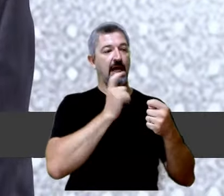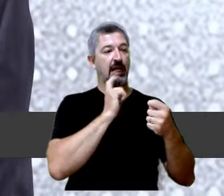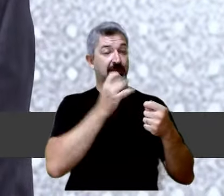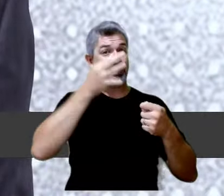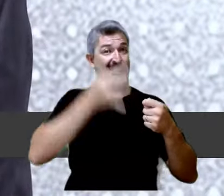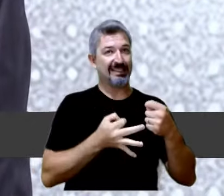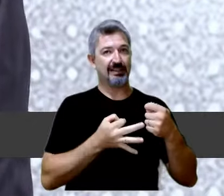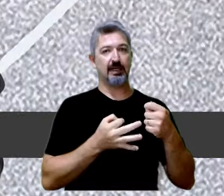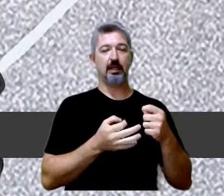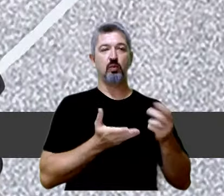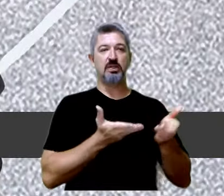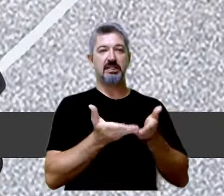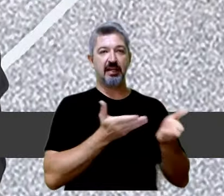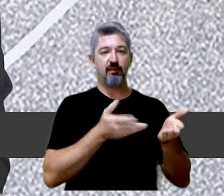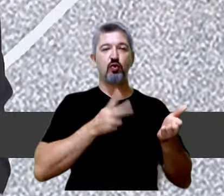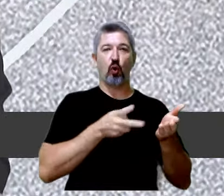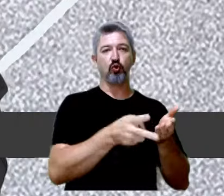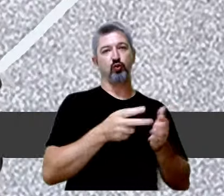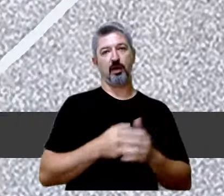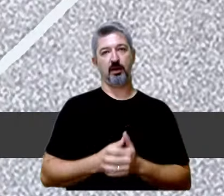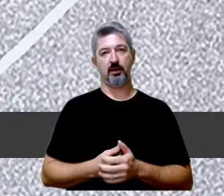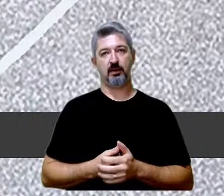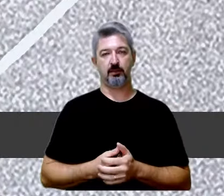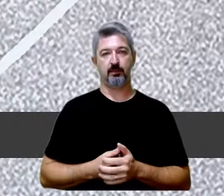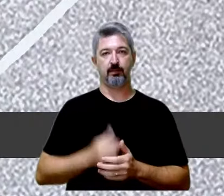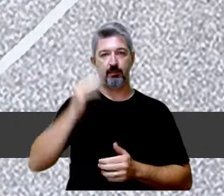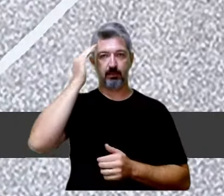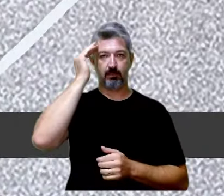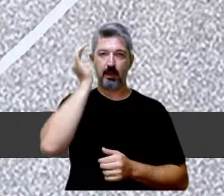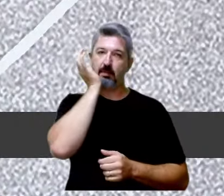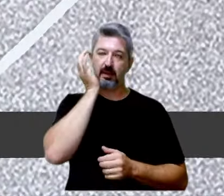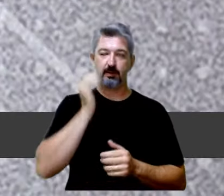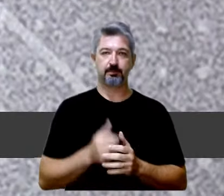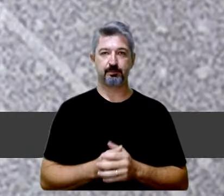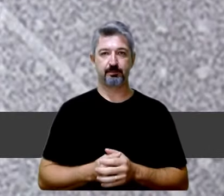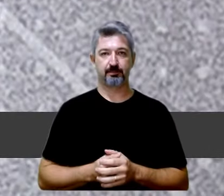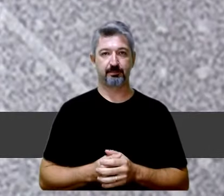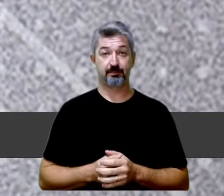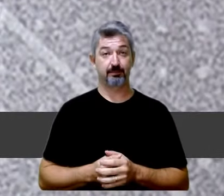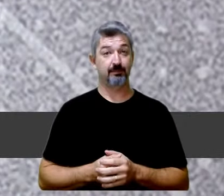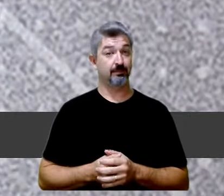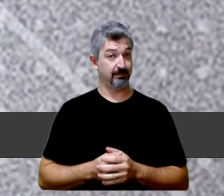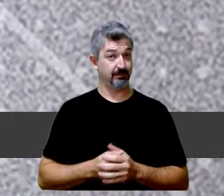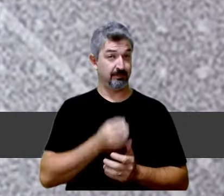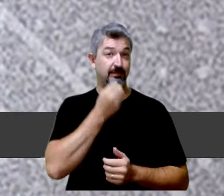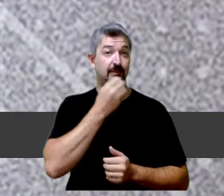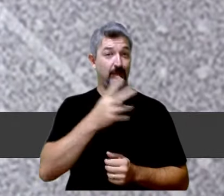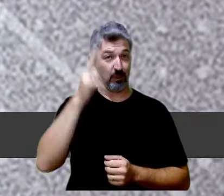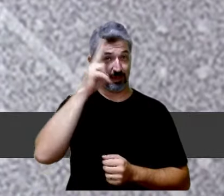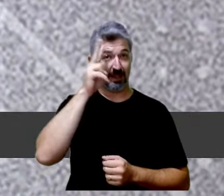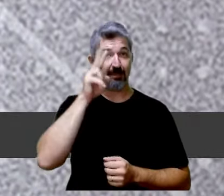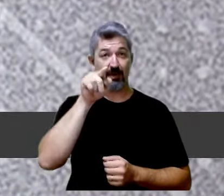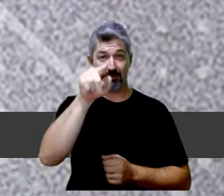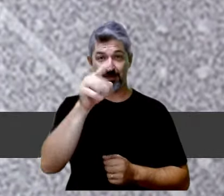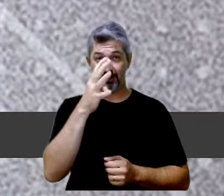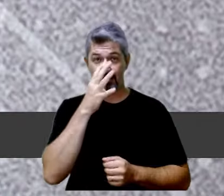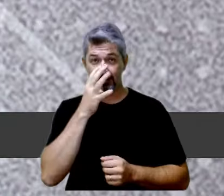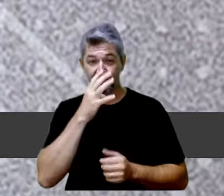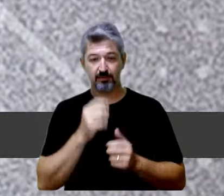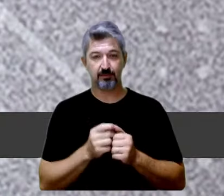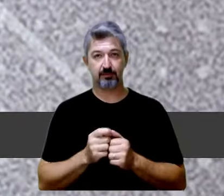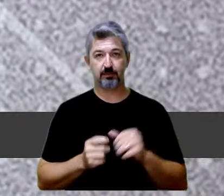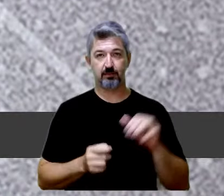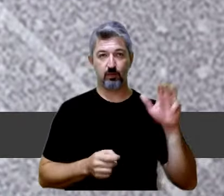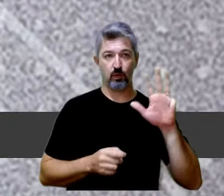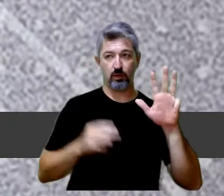prestados em andamento taba Amaral vale sempre lembrar para quem nos acompanha que nem Lula nem bolsonaro